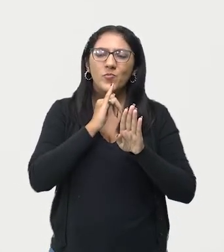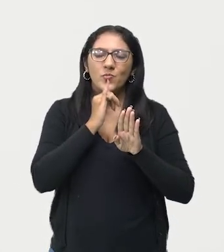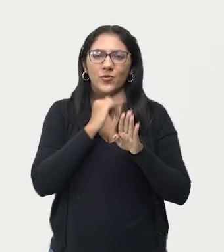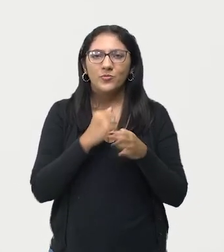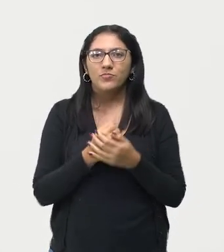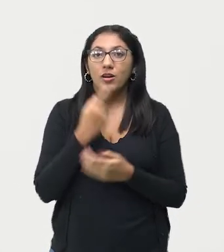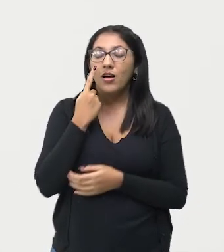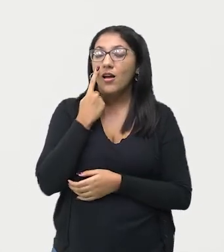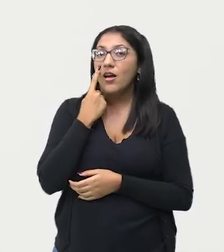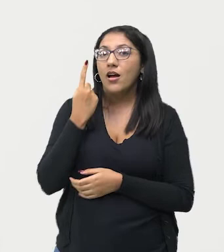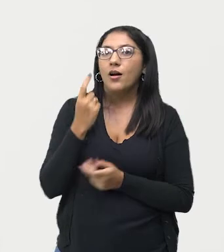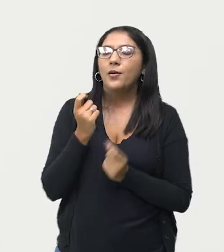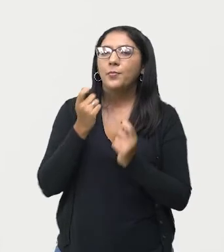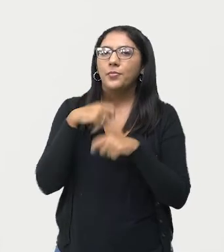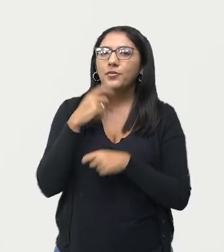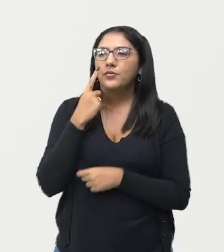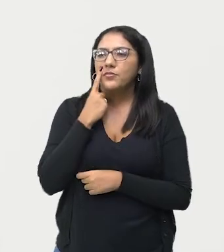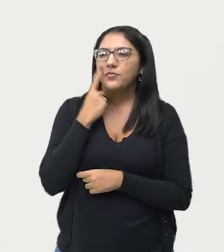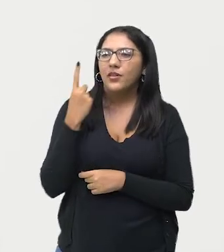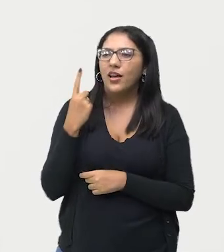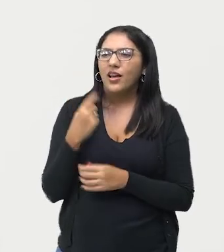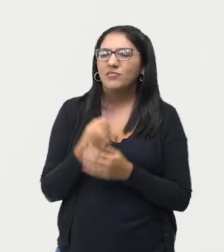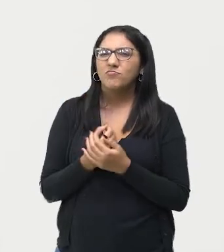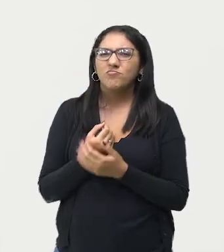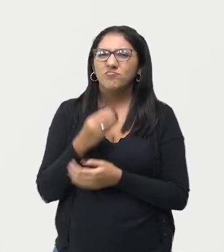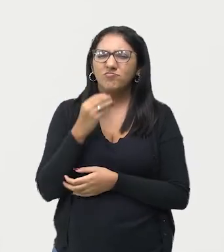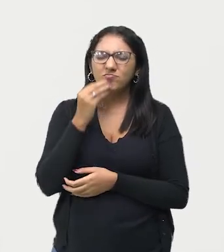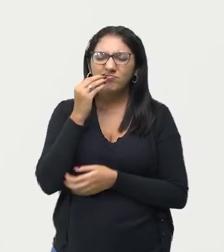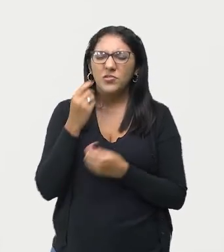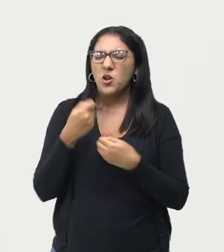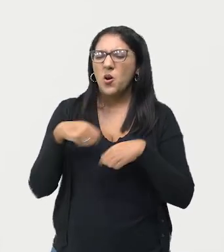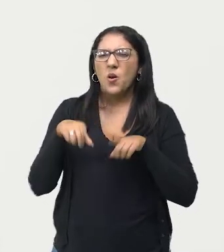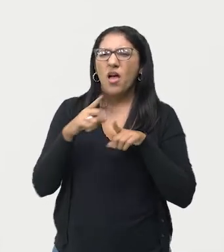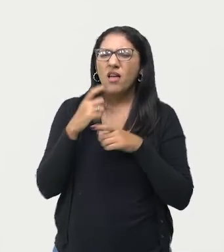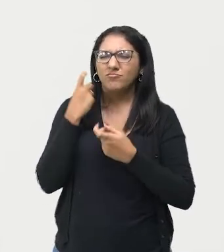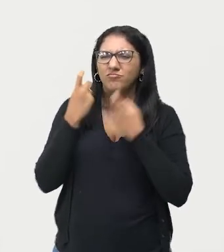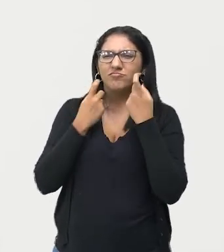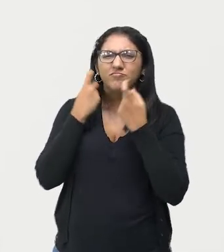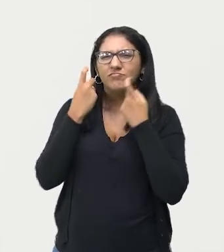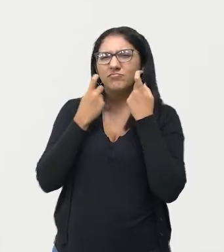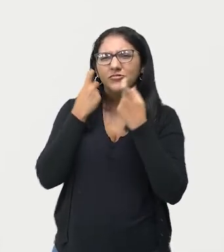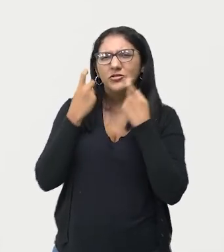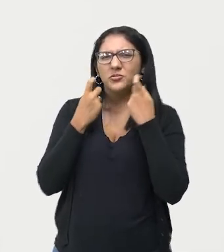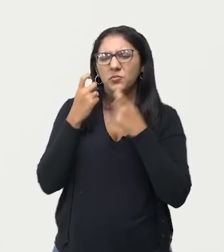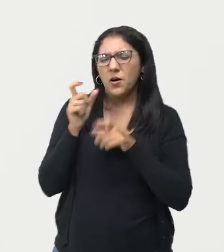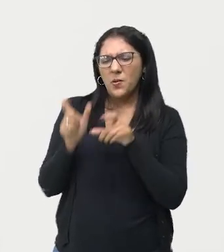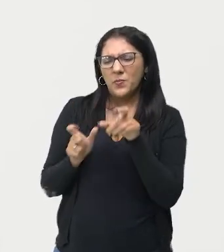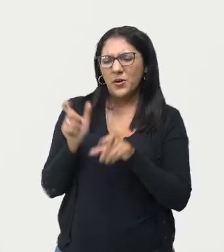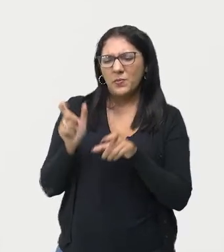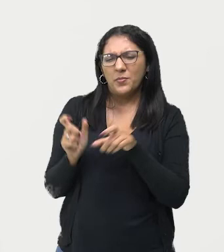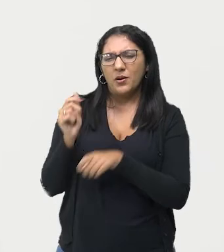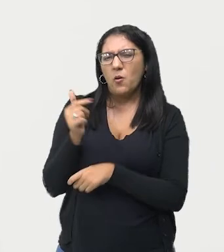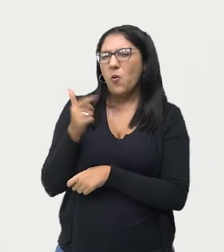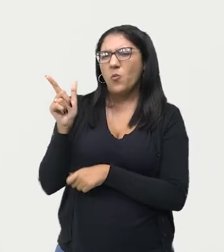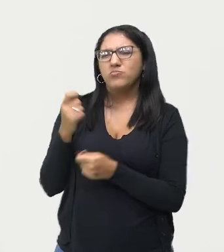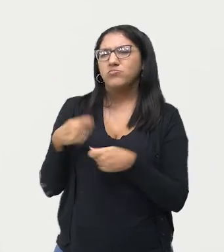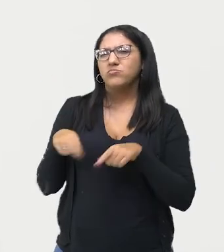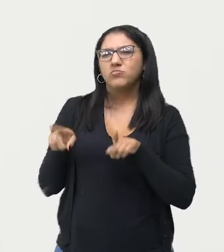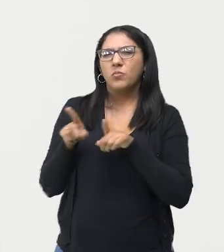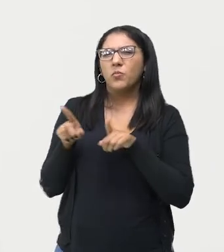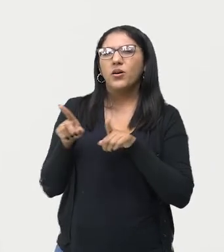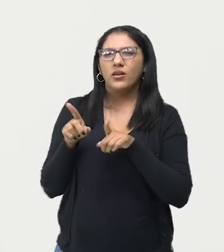a gente acaba aprendendo a não se importar tanto com a opinião dos outros, né? Se nós não estamos fazendo nada de ilegal,